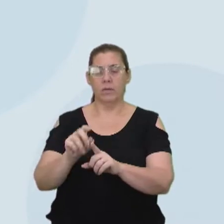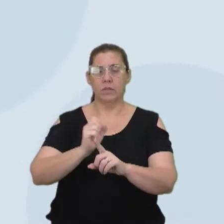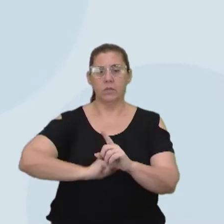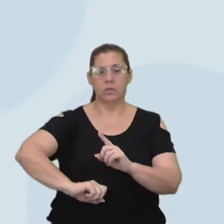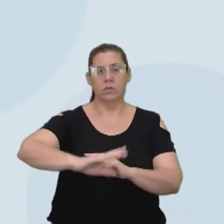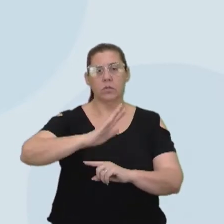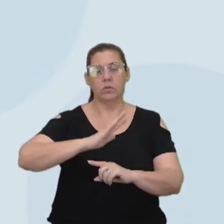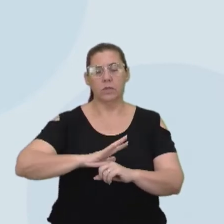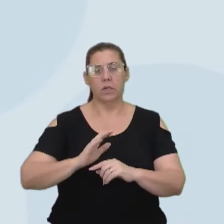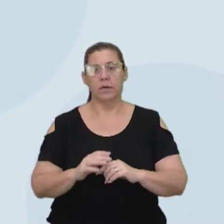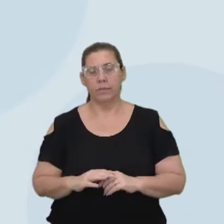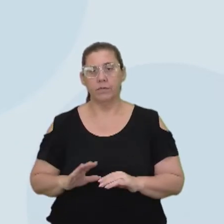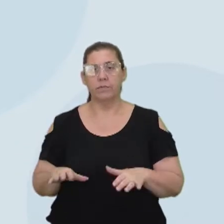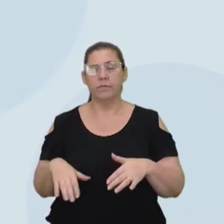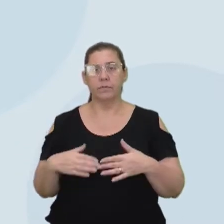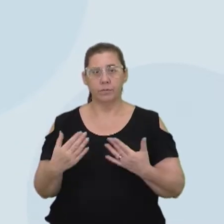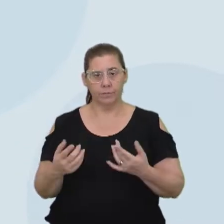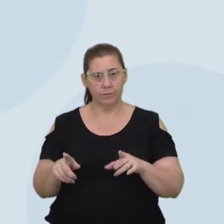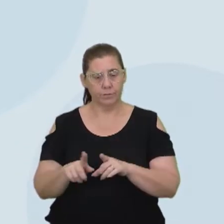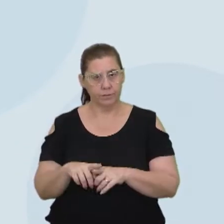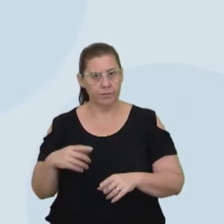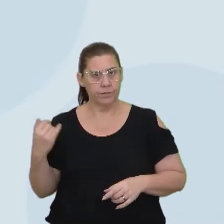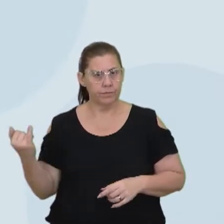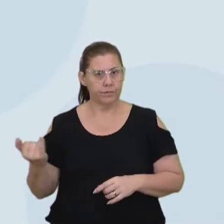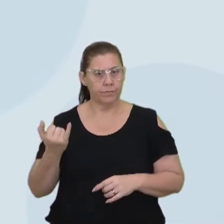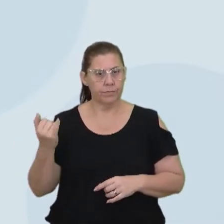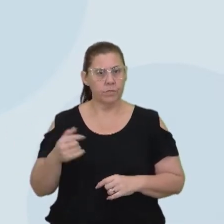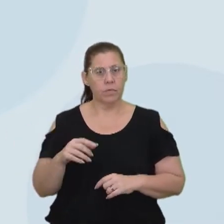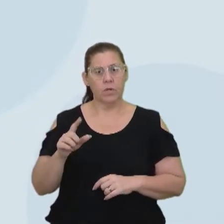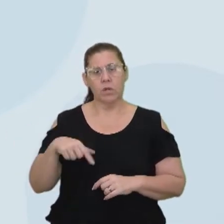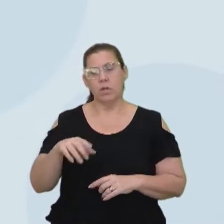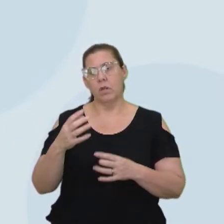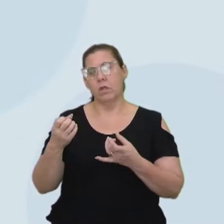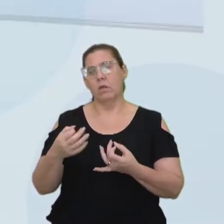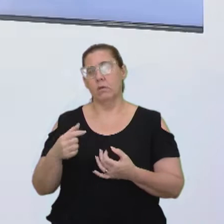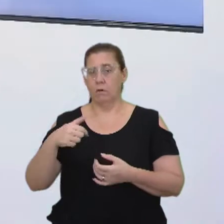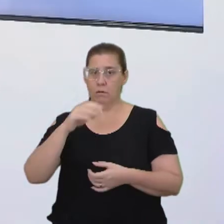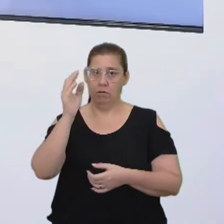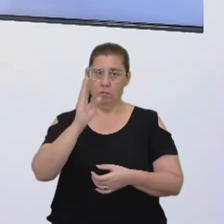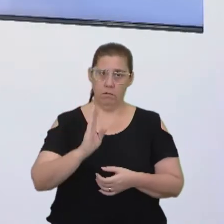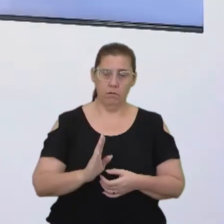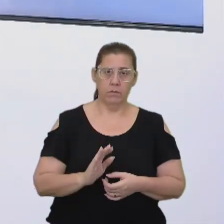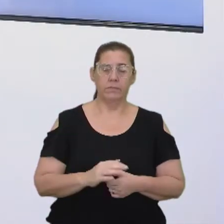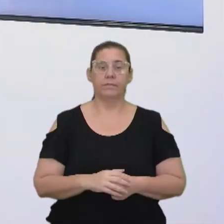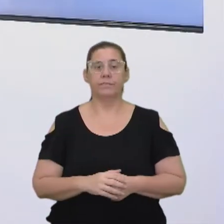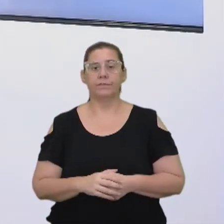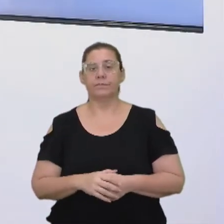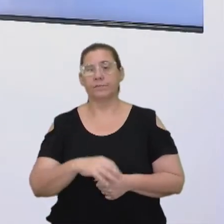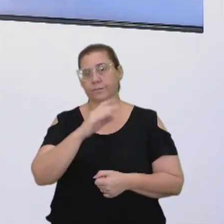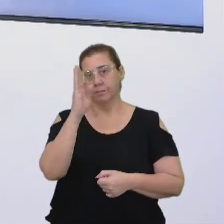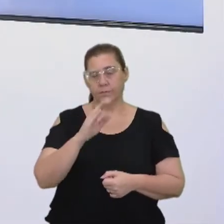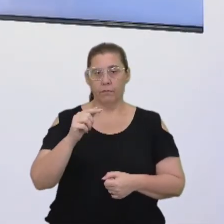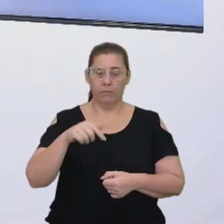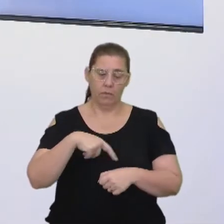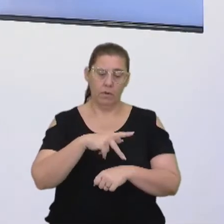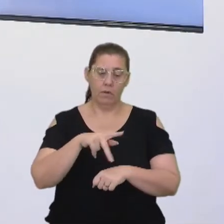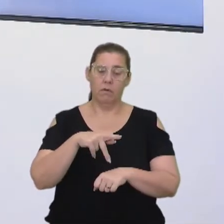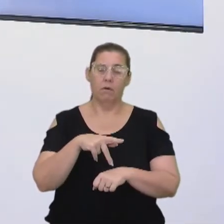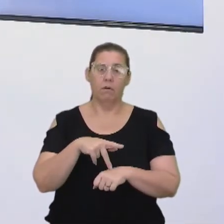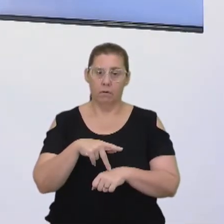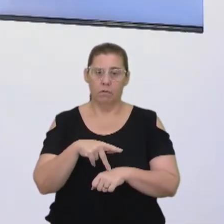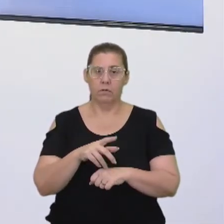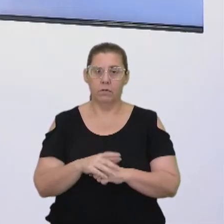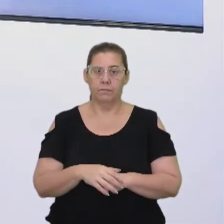sociais. Então, outra coisa que é muito importante, a gente está falando sobre o Brasil. O Brasil é um país,